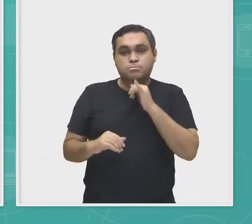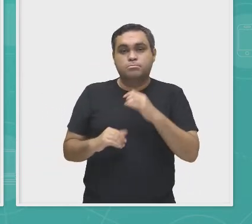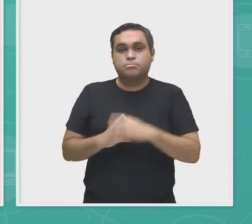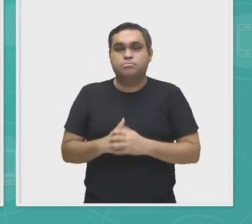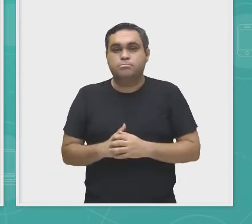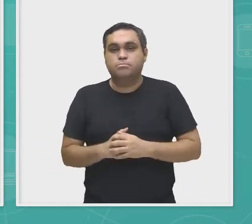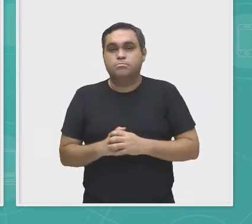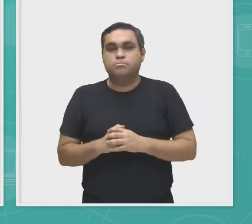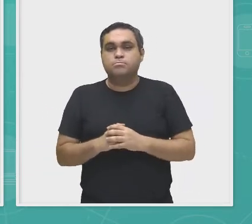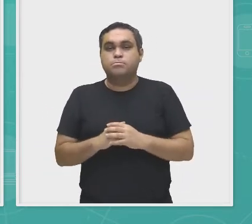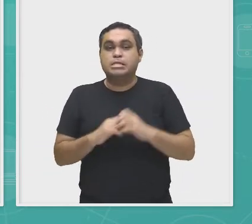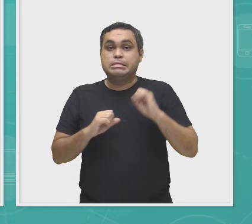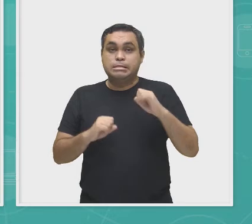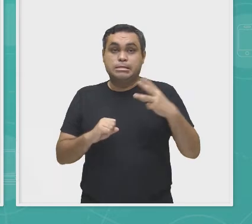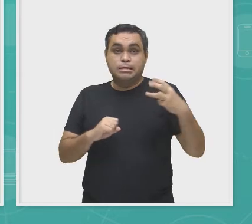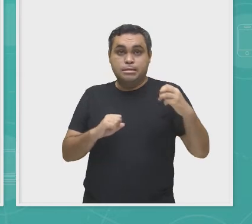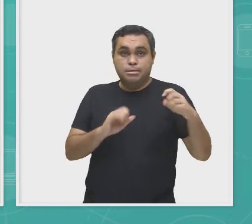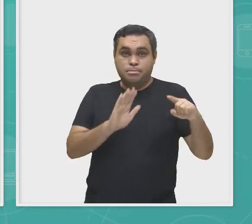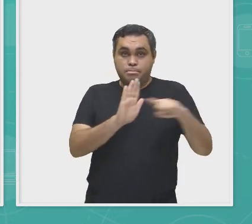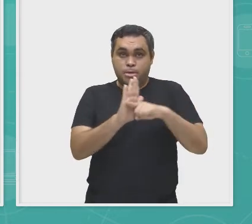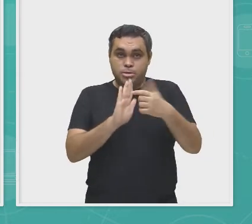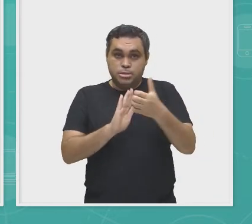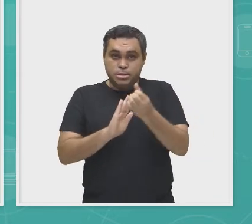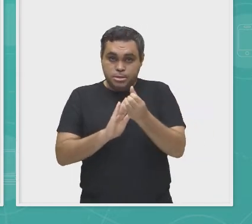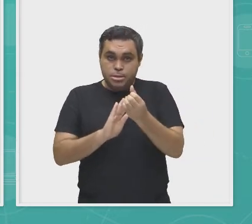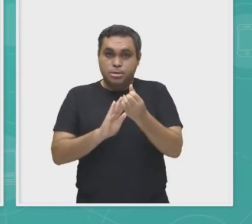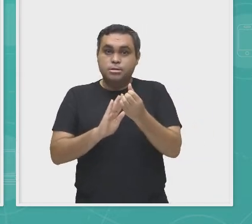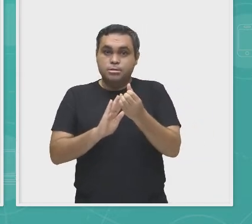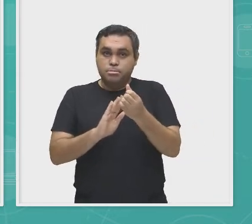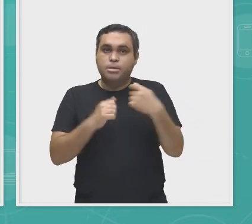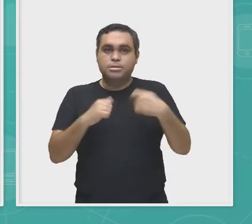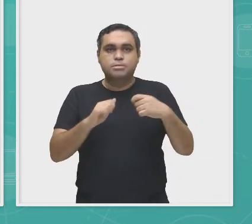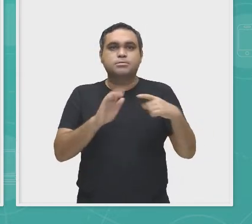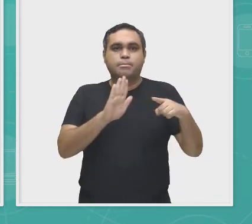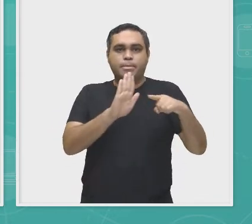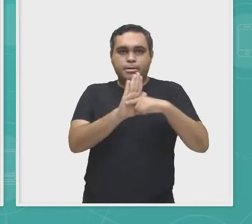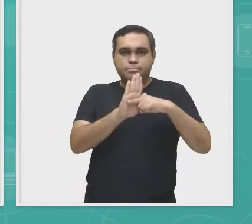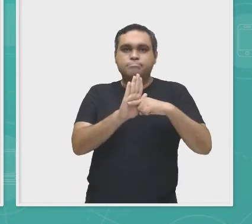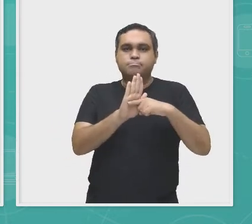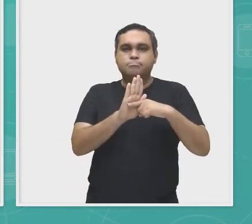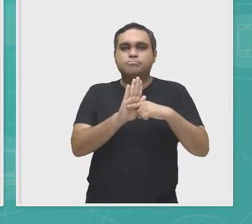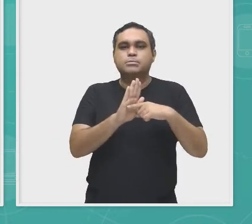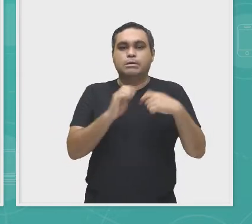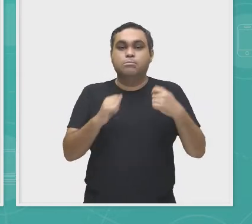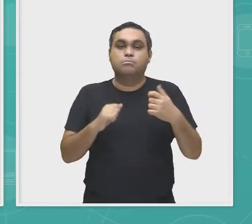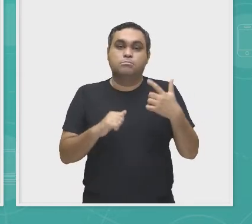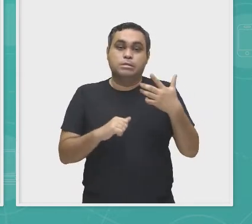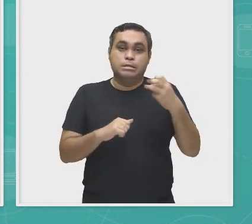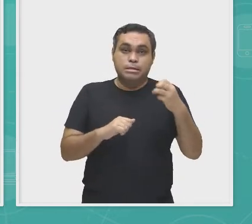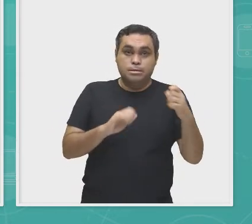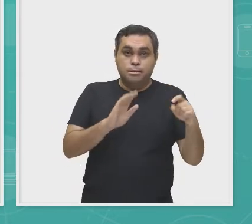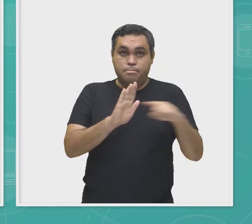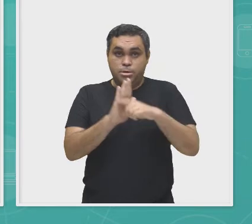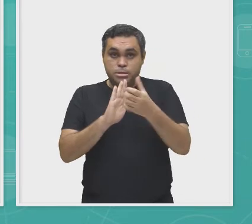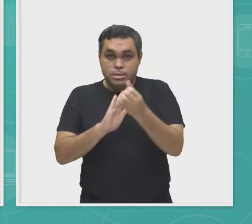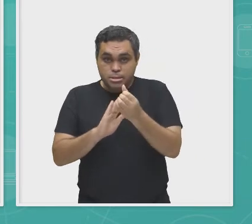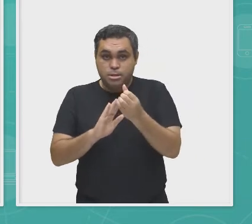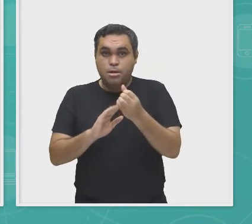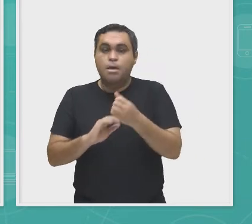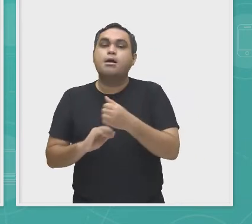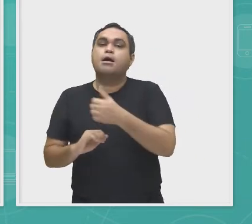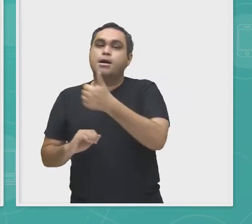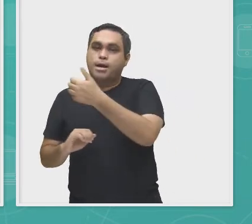nós vamos encontrar 14. Ou o maior número em módulo pode ser negativo, vamos